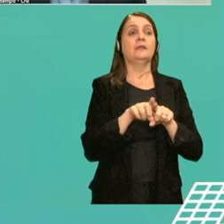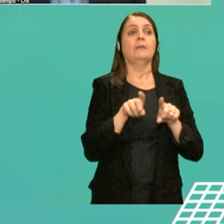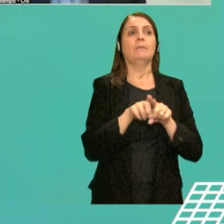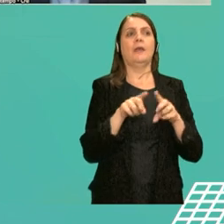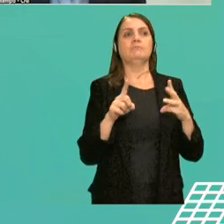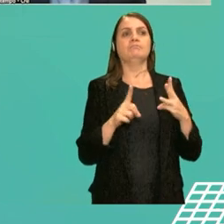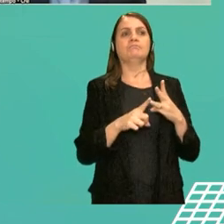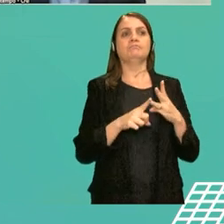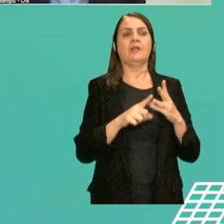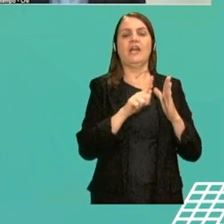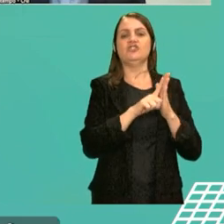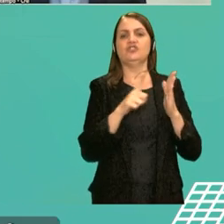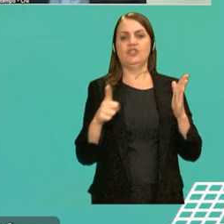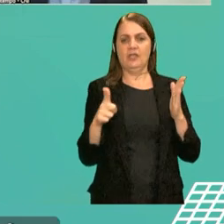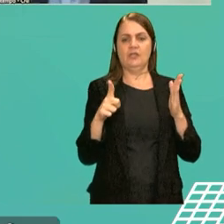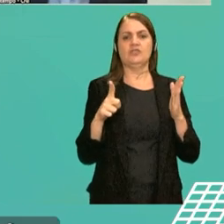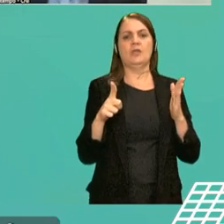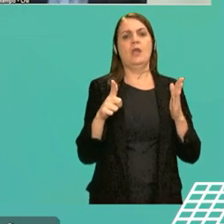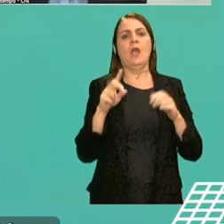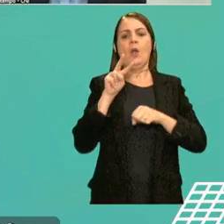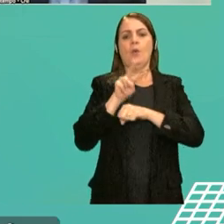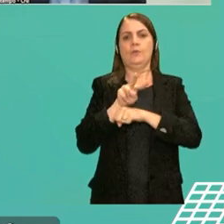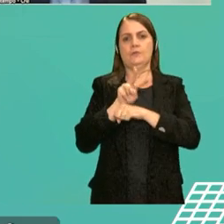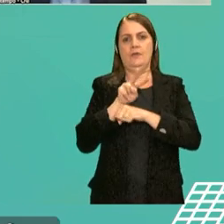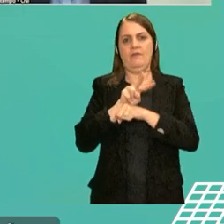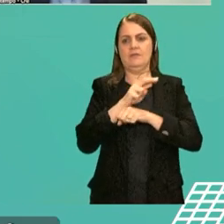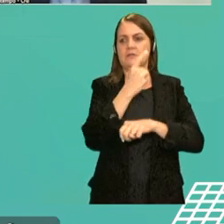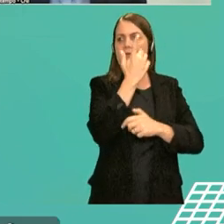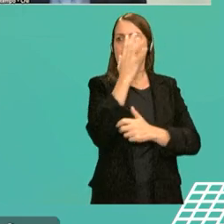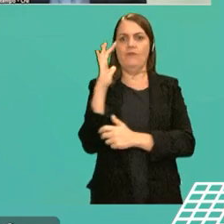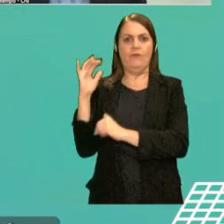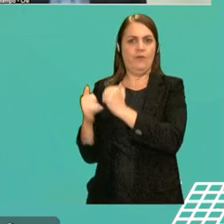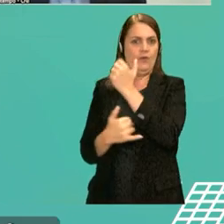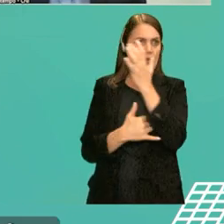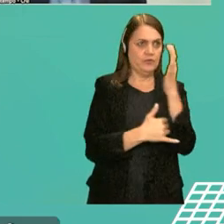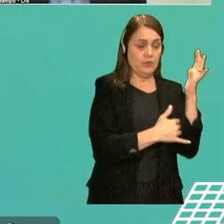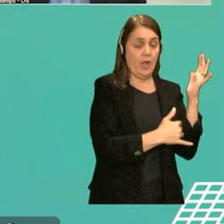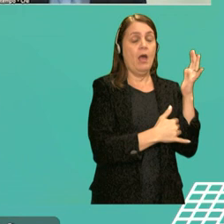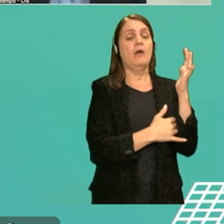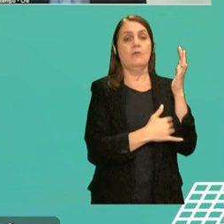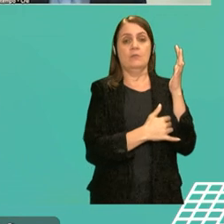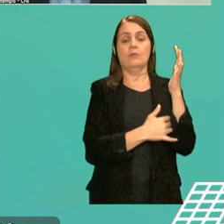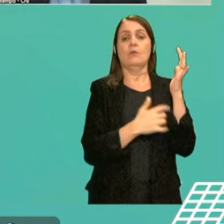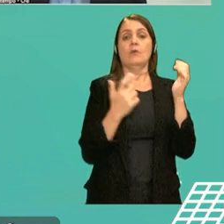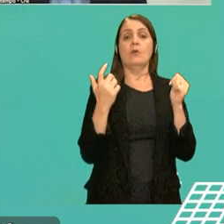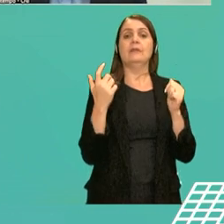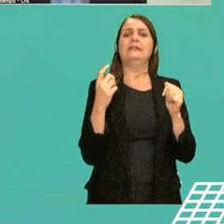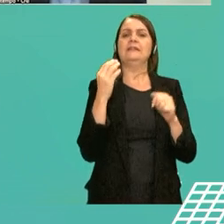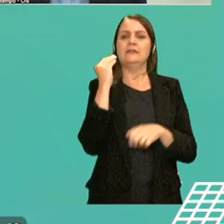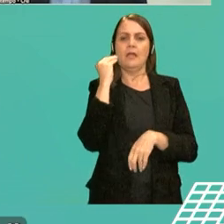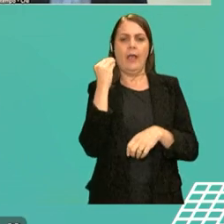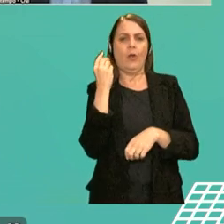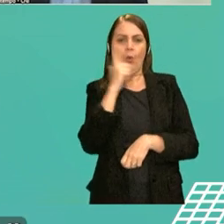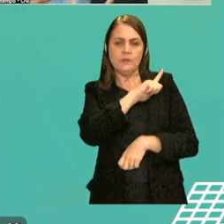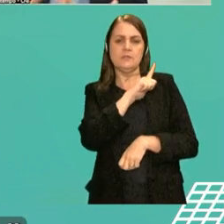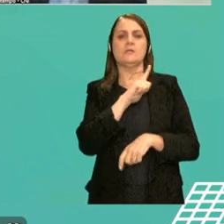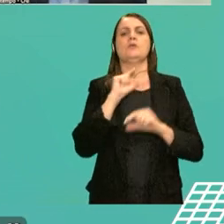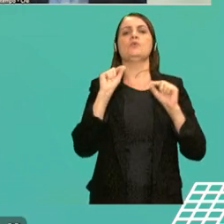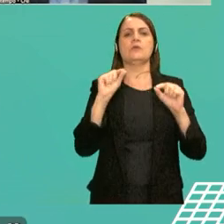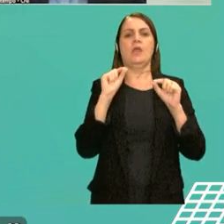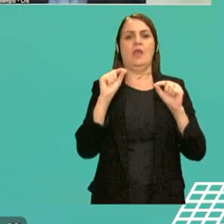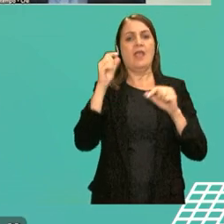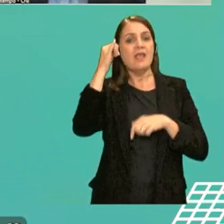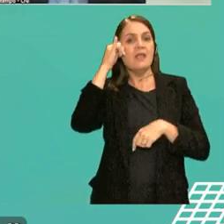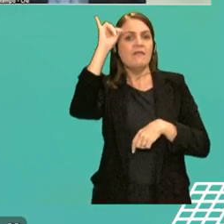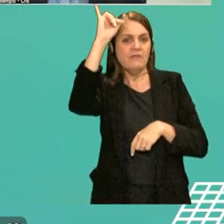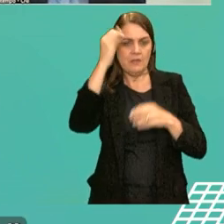conservação florestal, como fazer frente à questão e ao combate do desmatamento ilegal, trazendo a